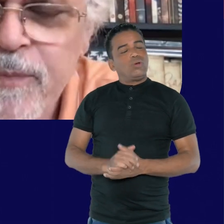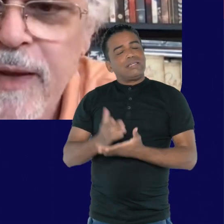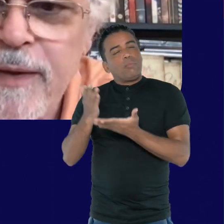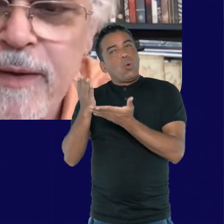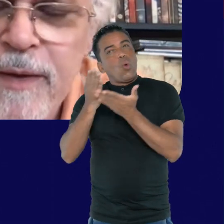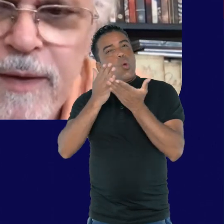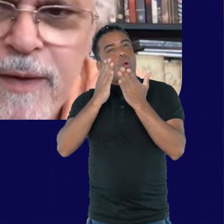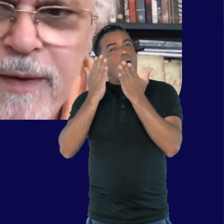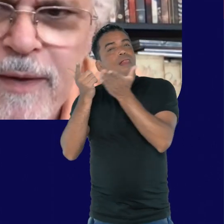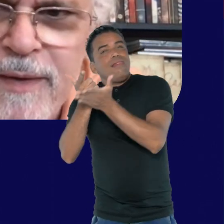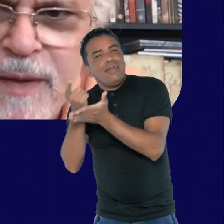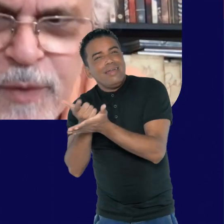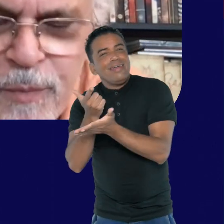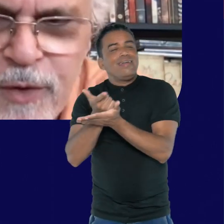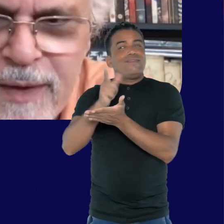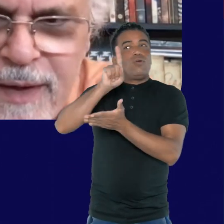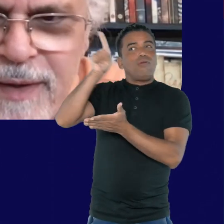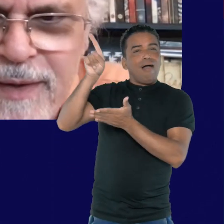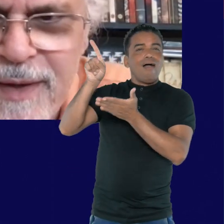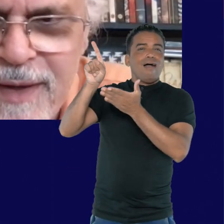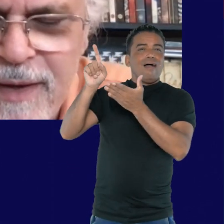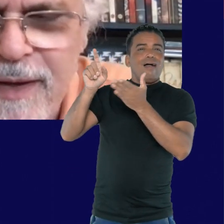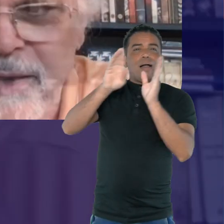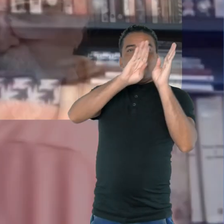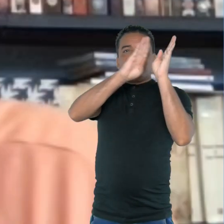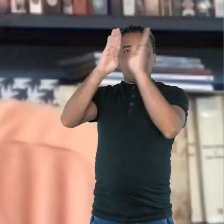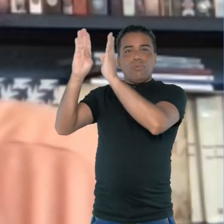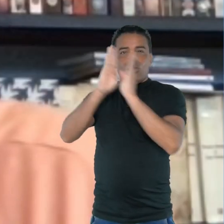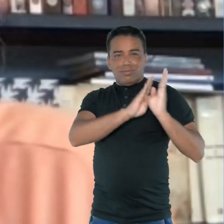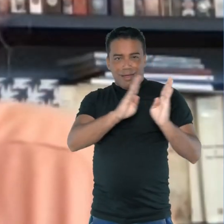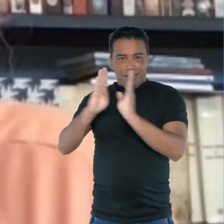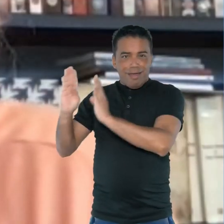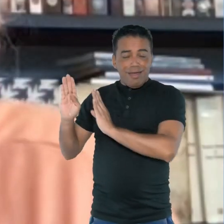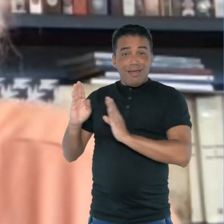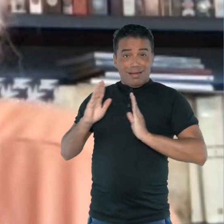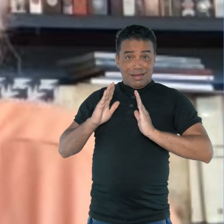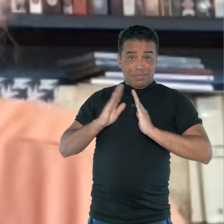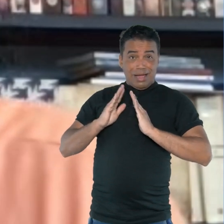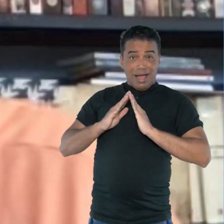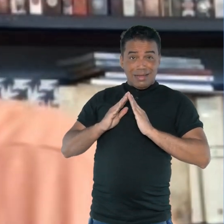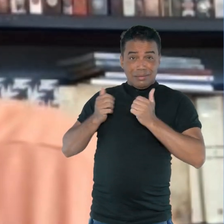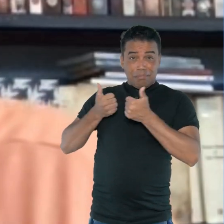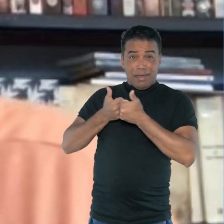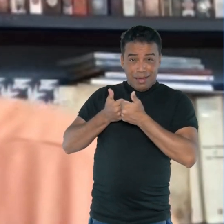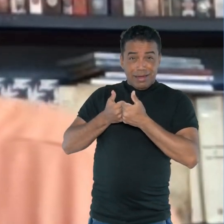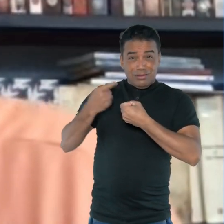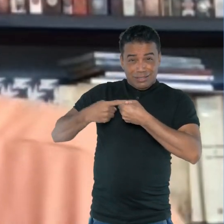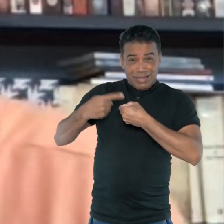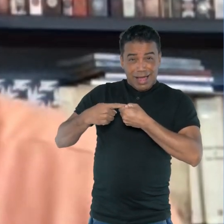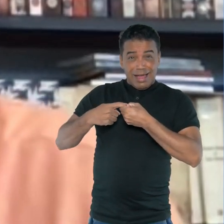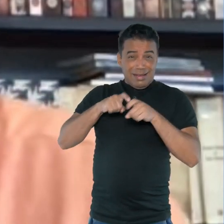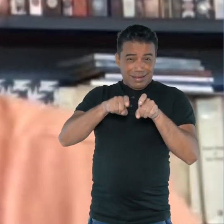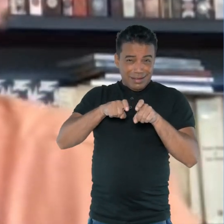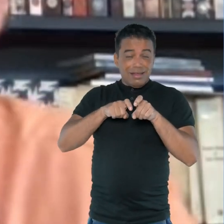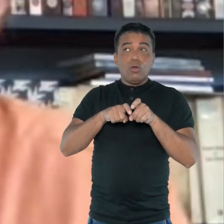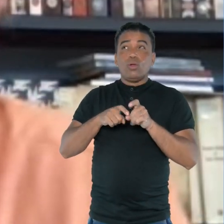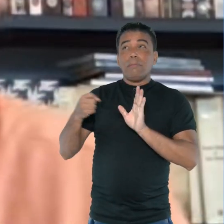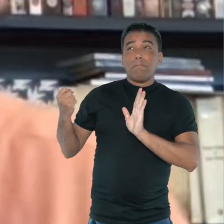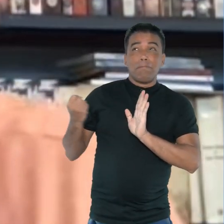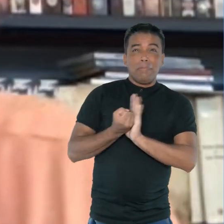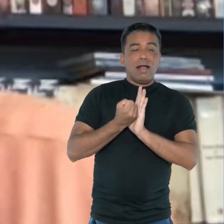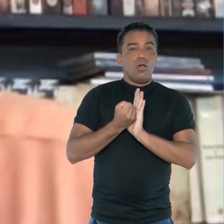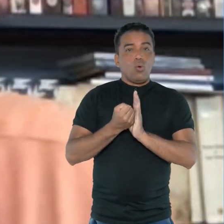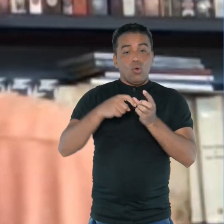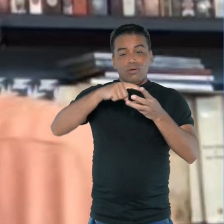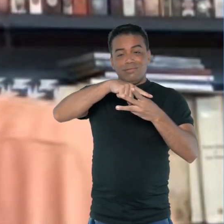livros da biblioteca daquela época, e o que me marcou profundamente foram